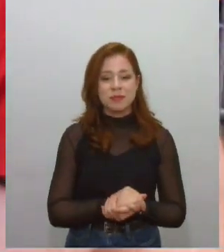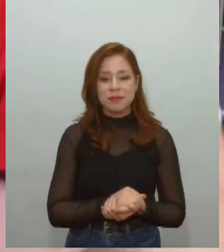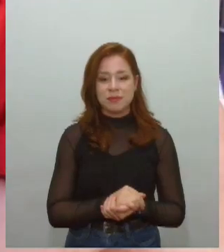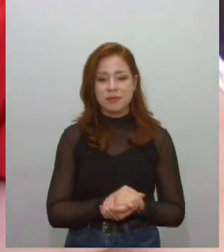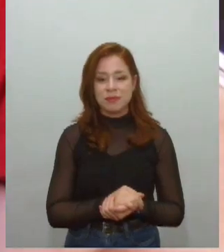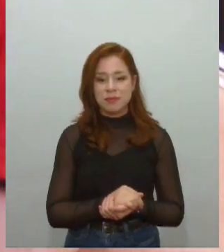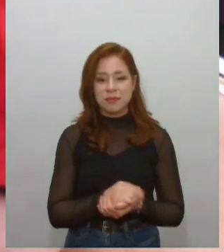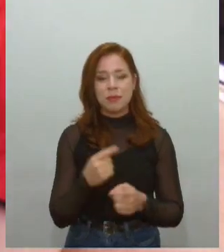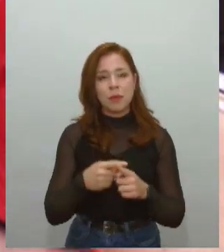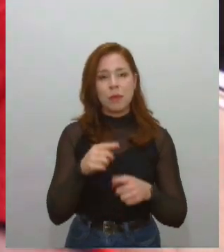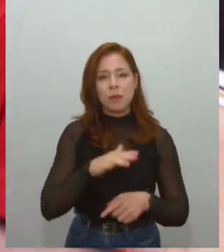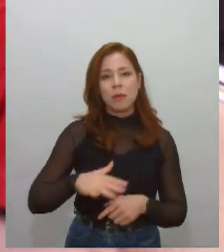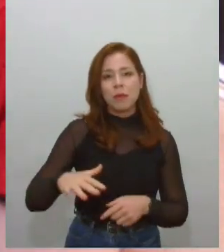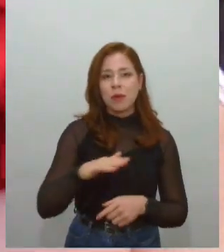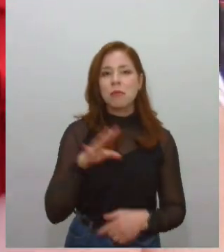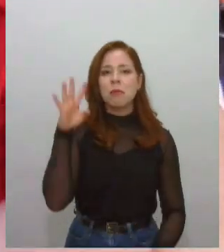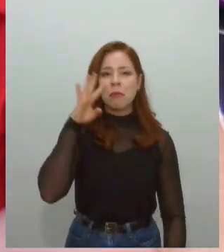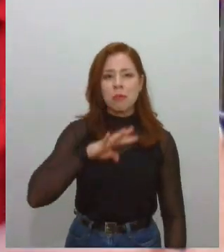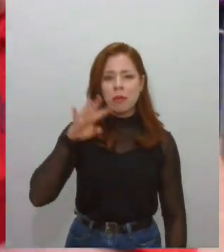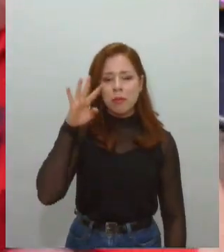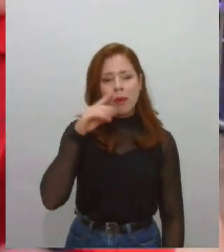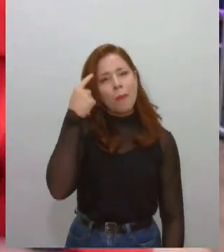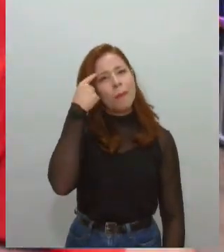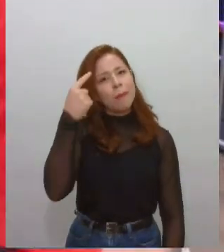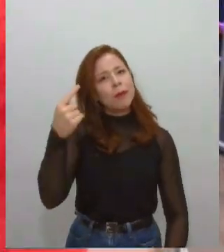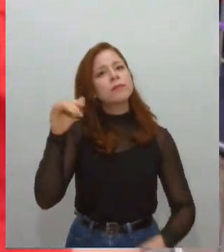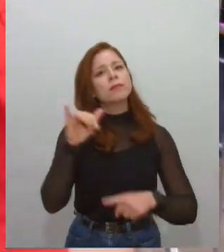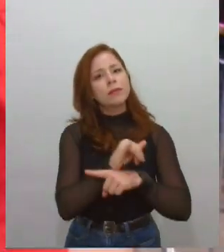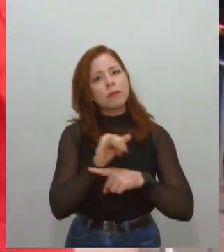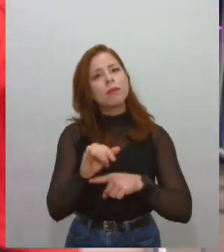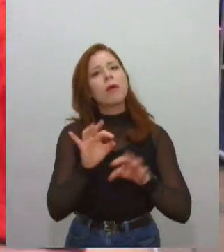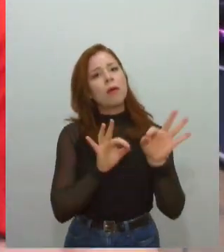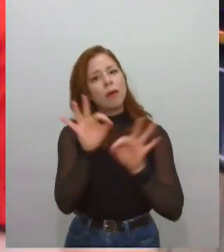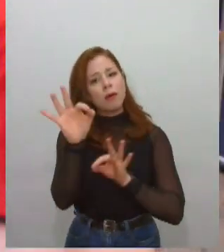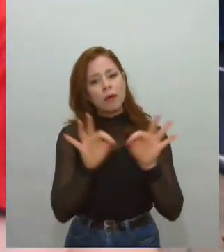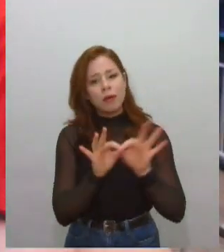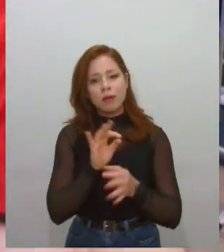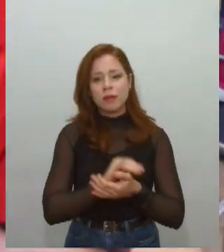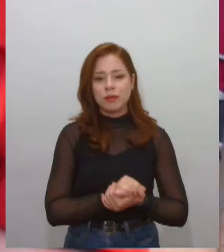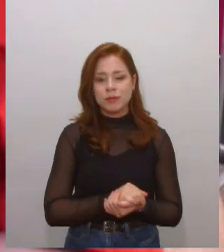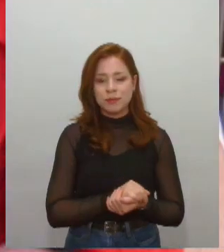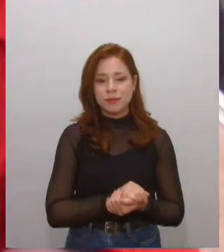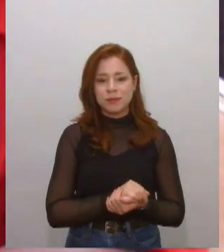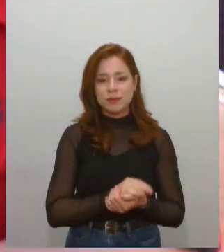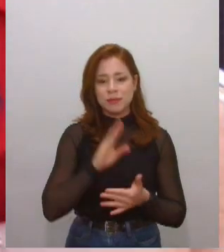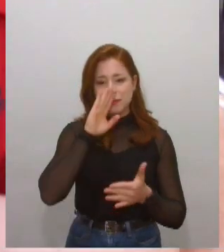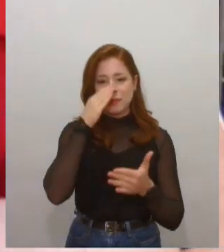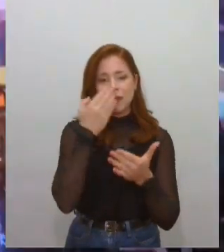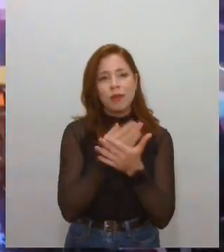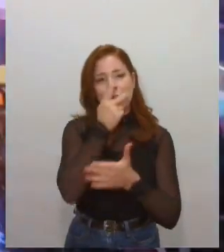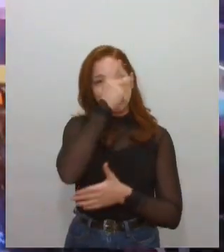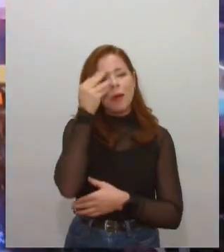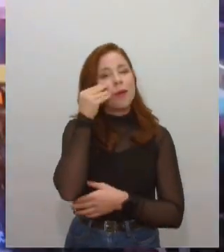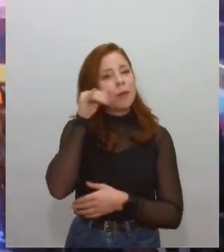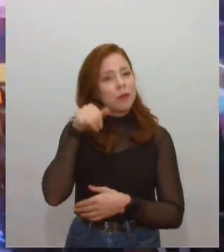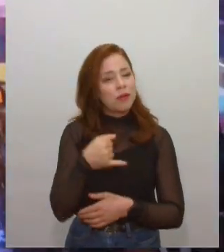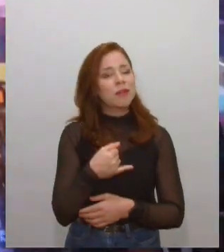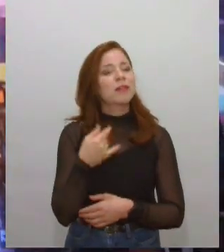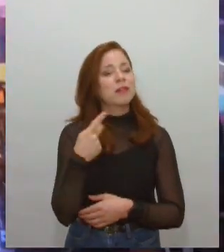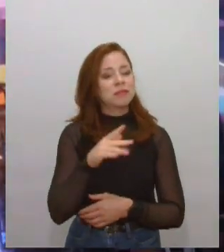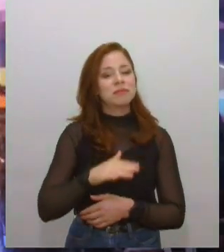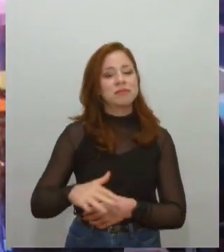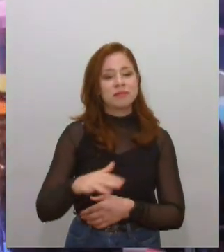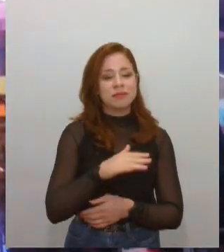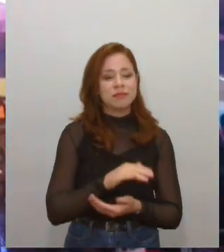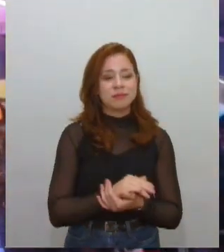muito bacana, muito bem pensado, né? E eu acredito que as pessoas vão aproveitar muito esse espaço aqui. Para atender ao